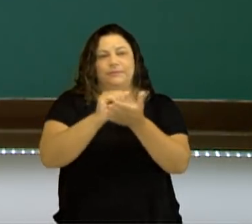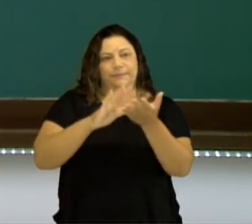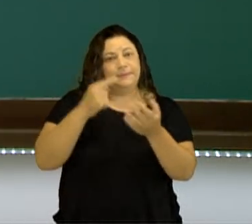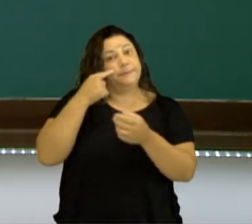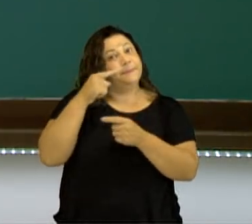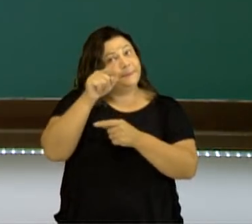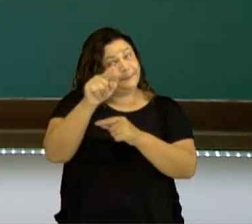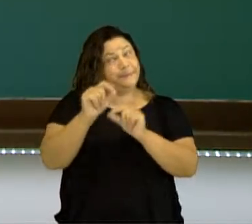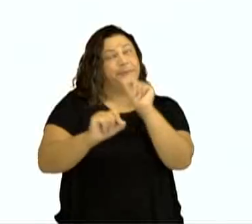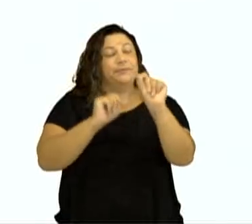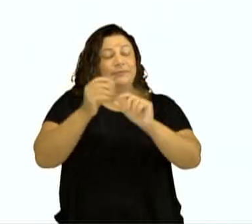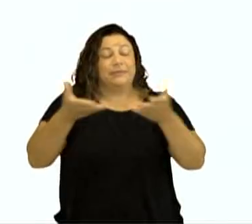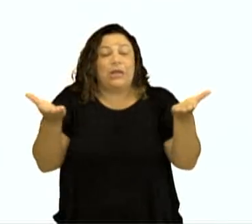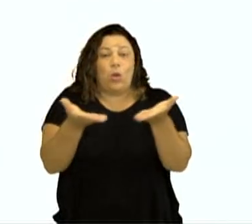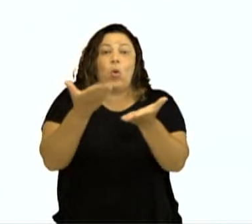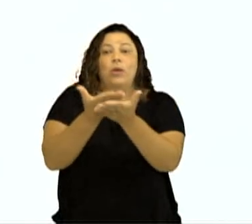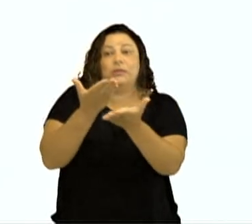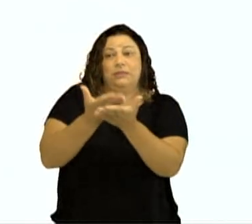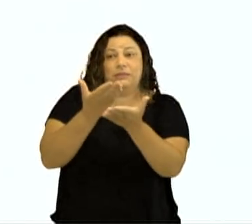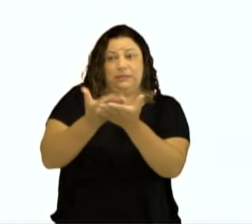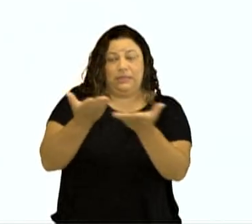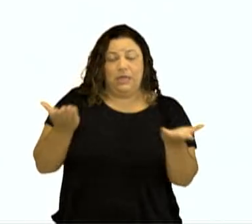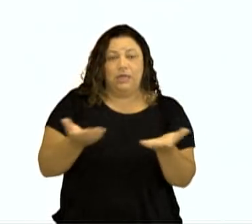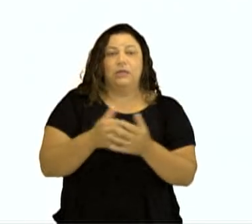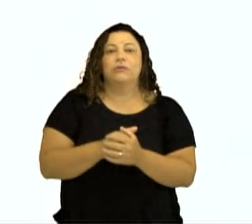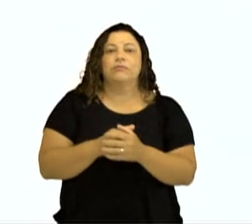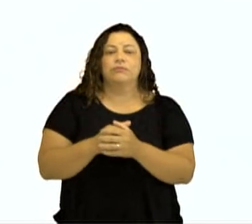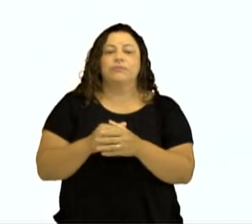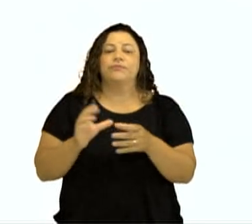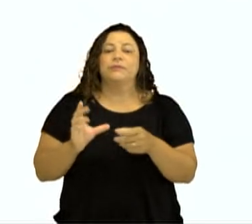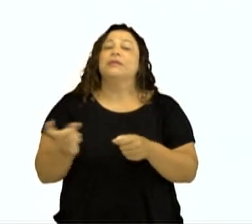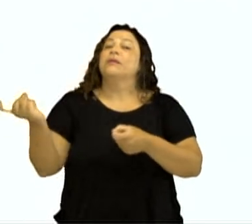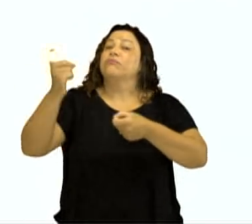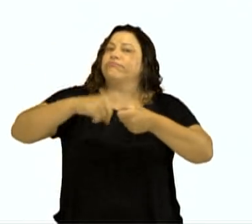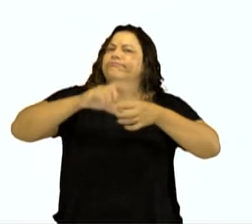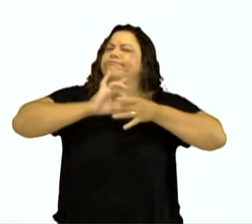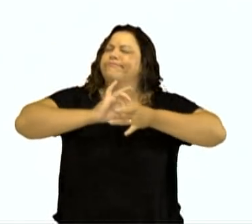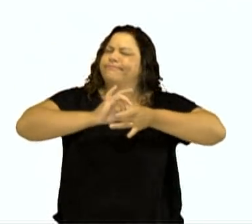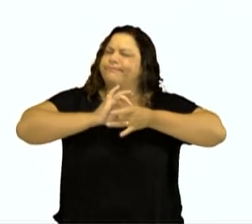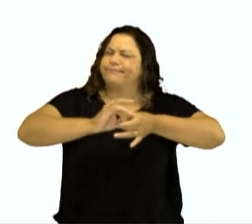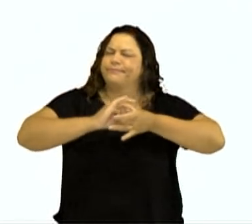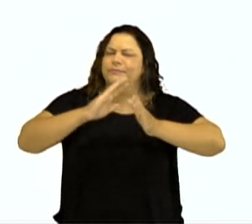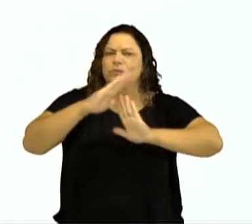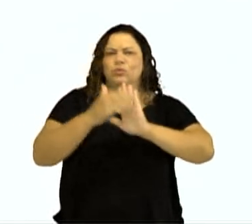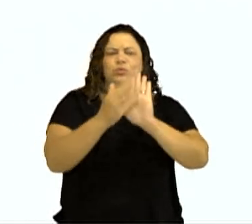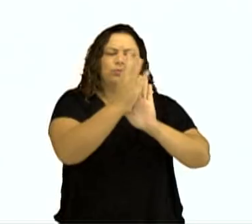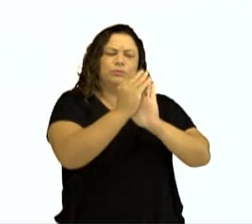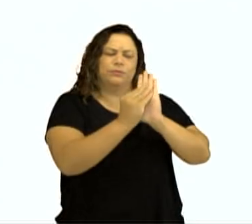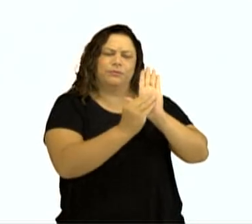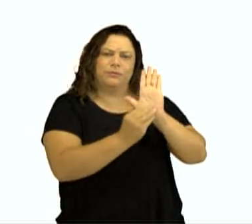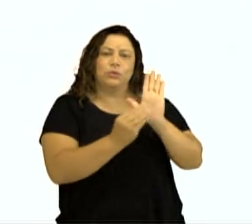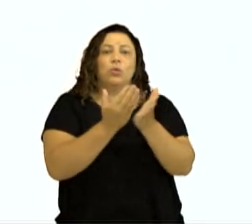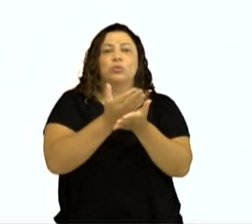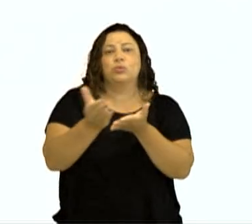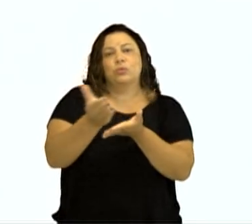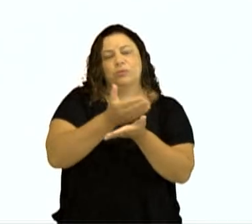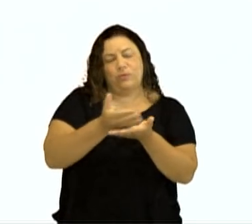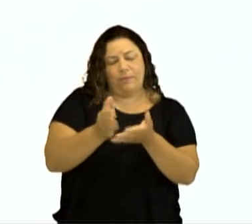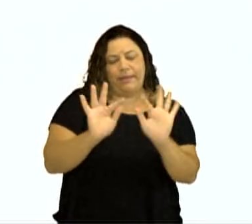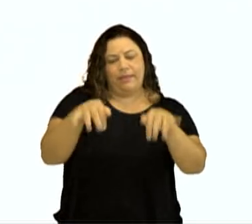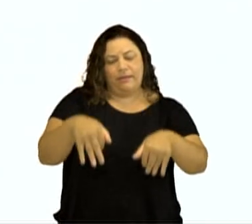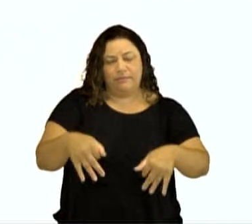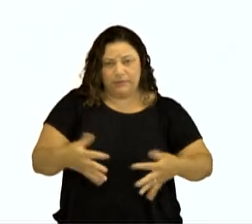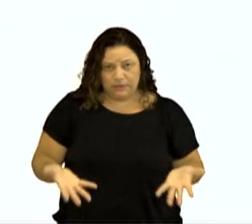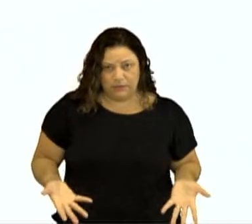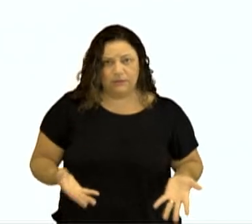Na união entre intervalos, fazemos a junção de todos os elementos. Então, onde começa um e termina o outro, né? Eu